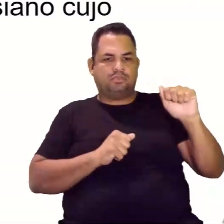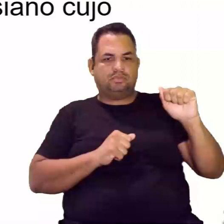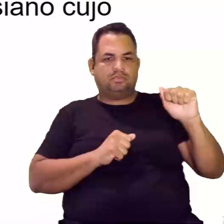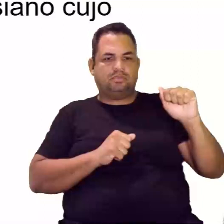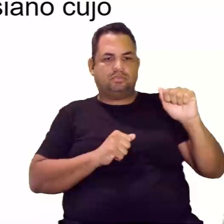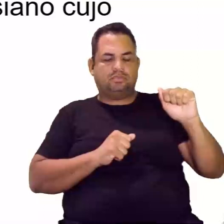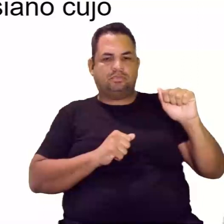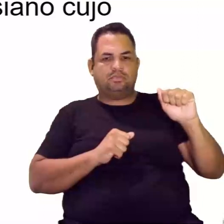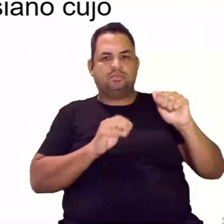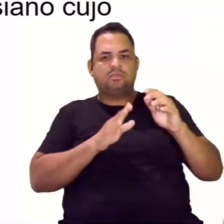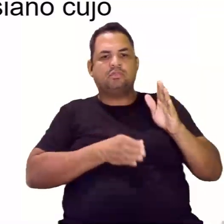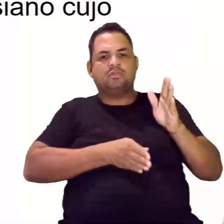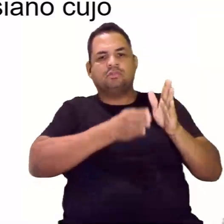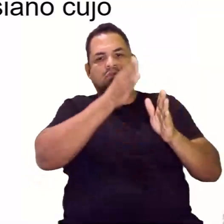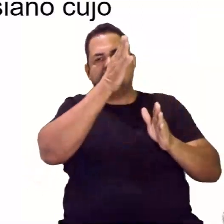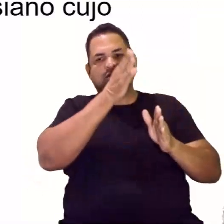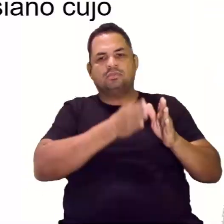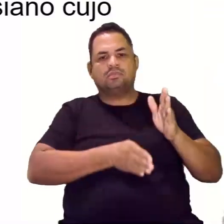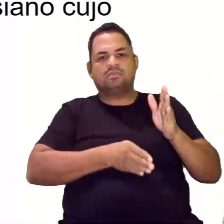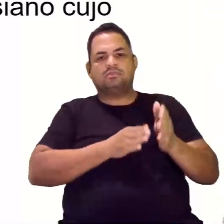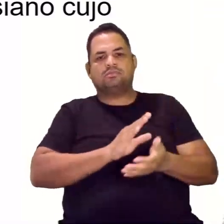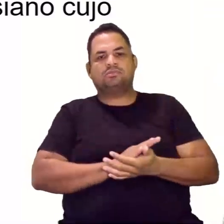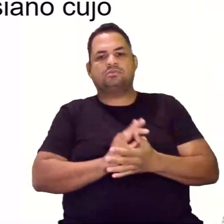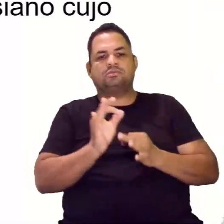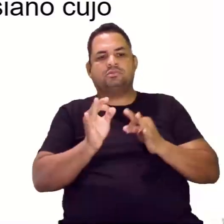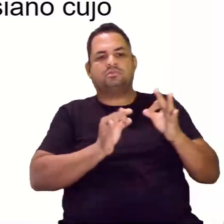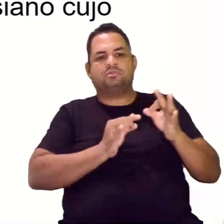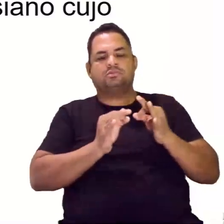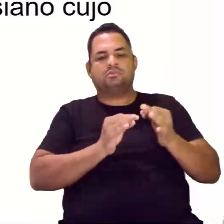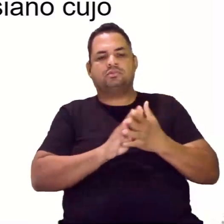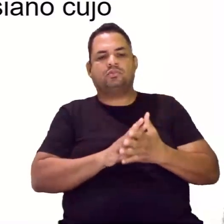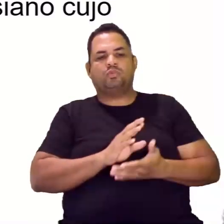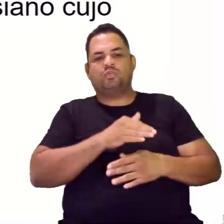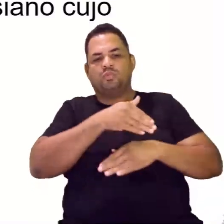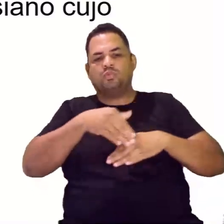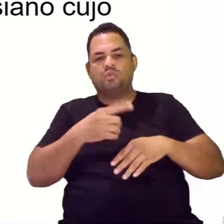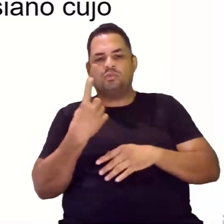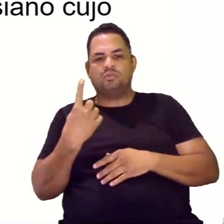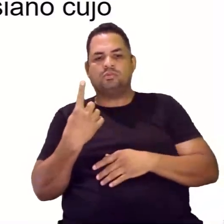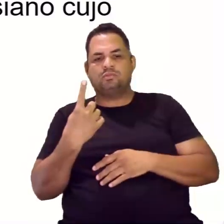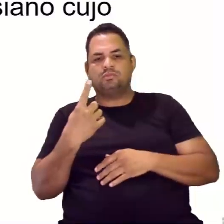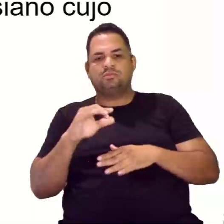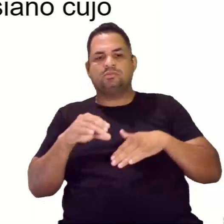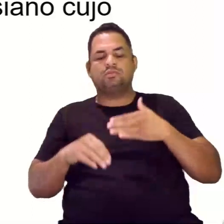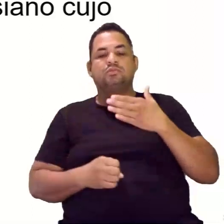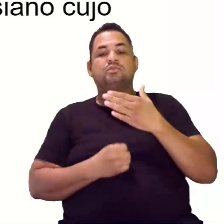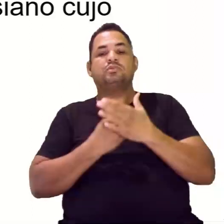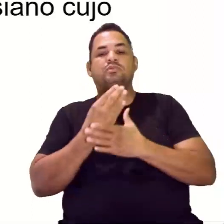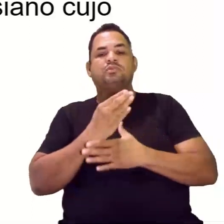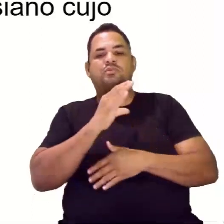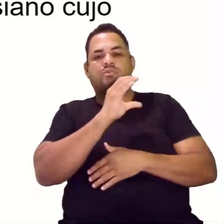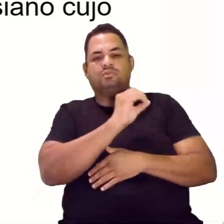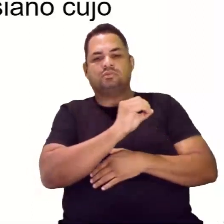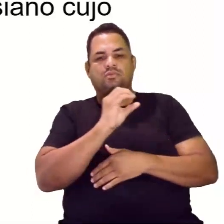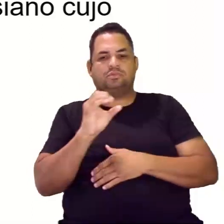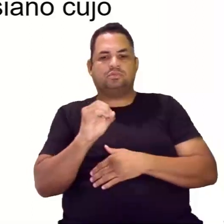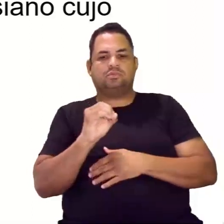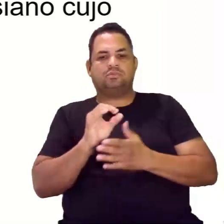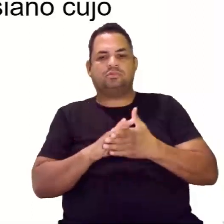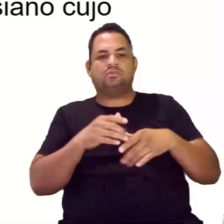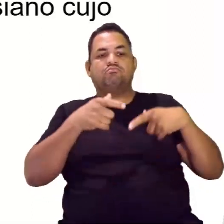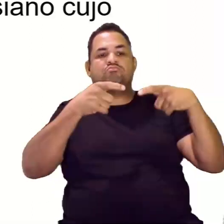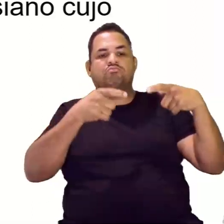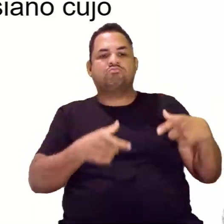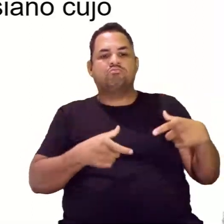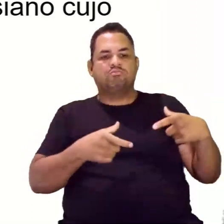A e o eixo das ordenadas com a Rua 1, sendo a origem 00